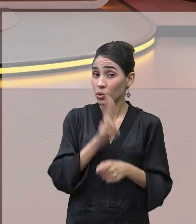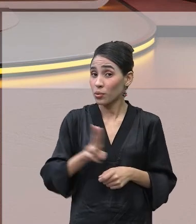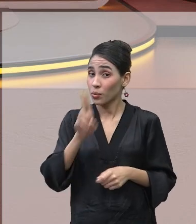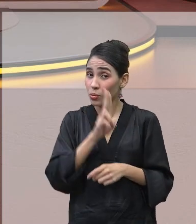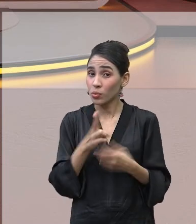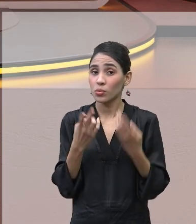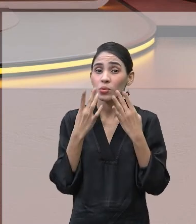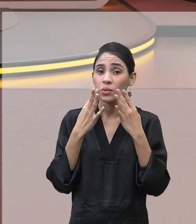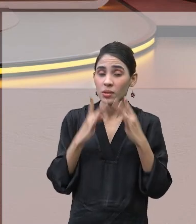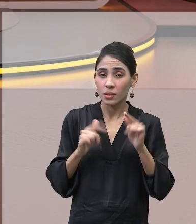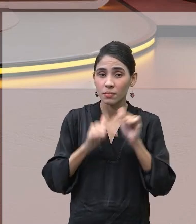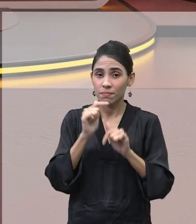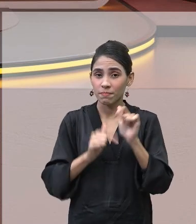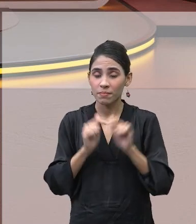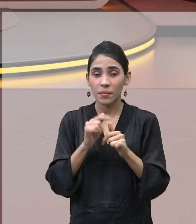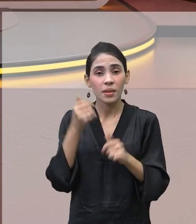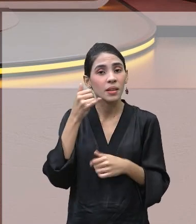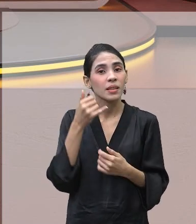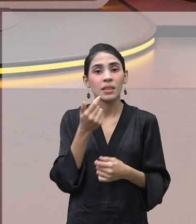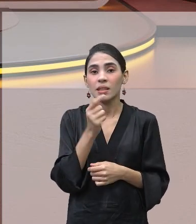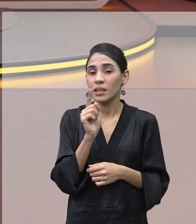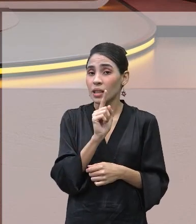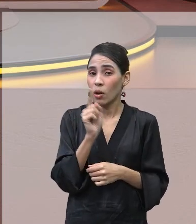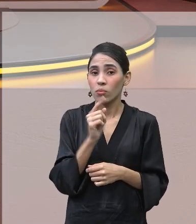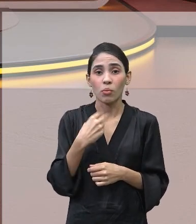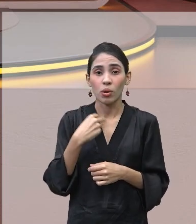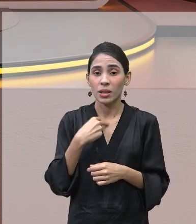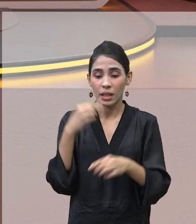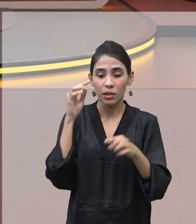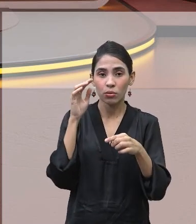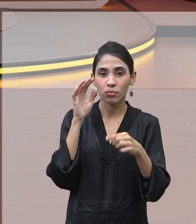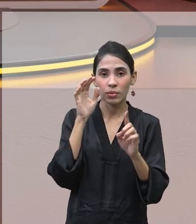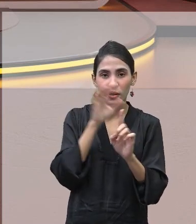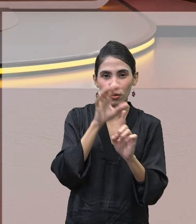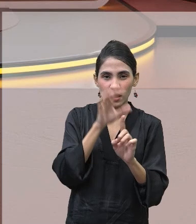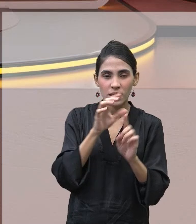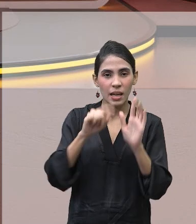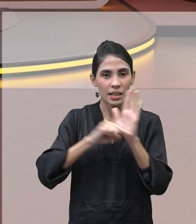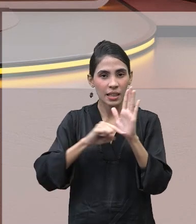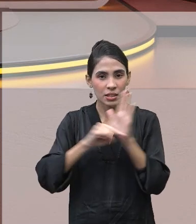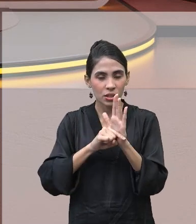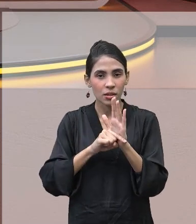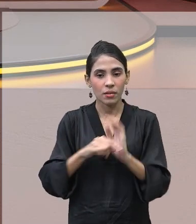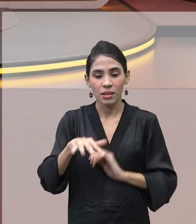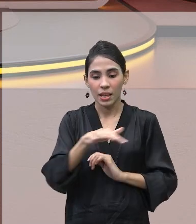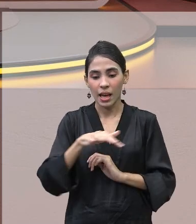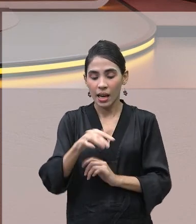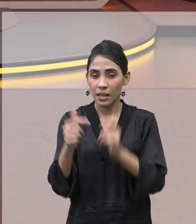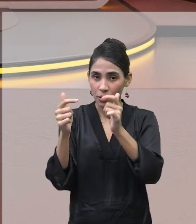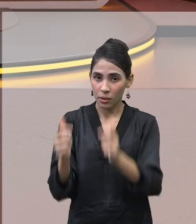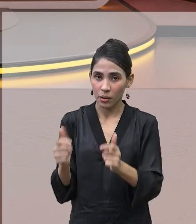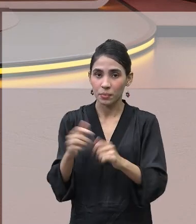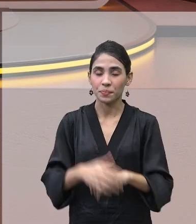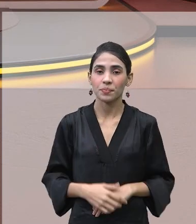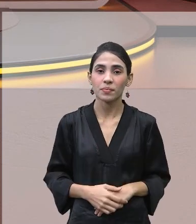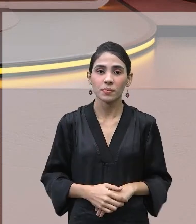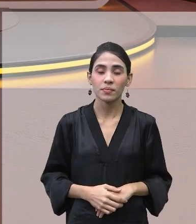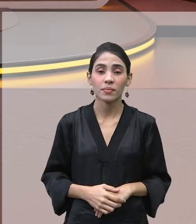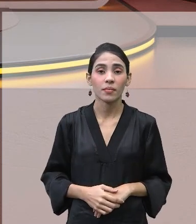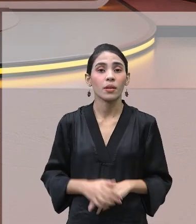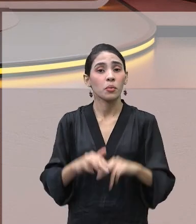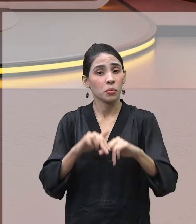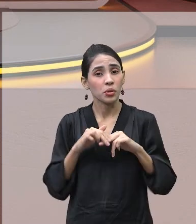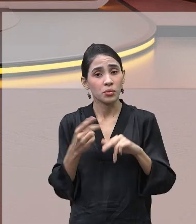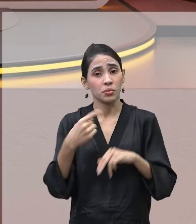sem causar impactos negativos significativos naquela determinada região. Por isso que